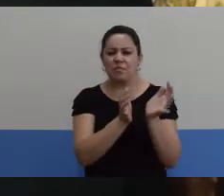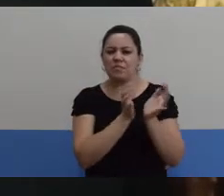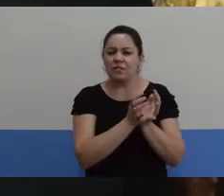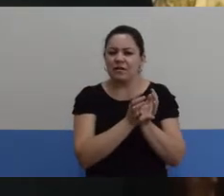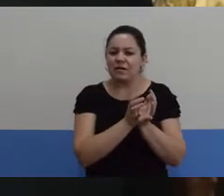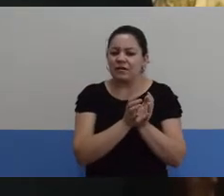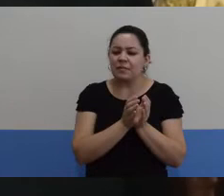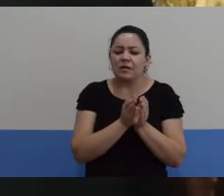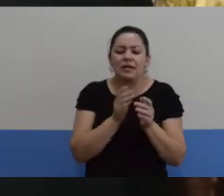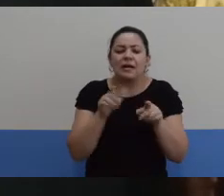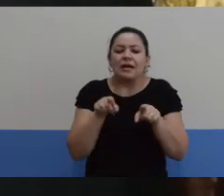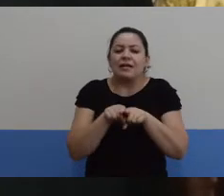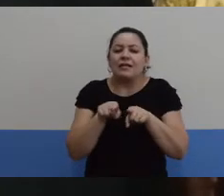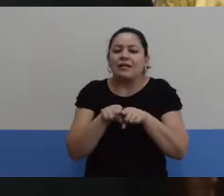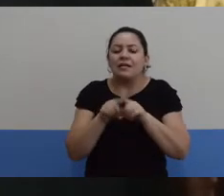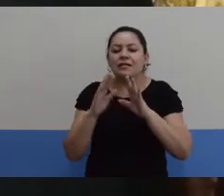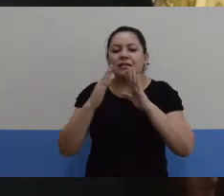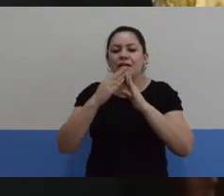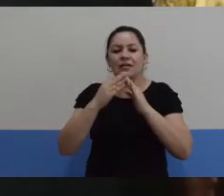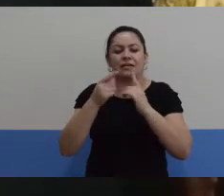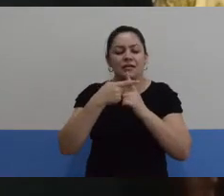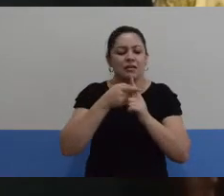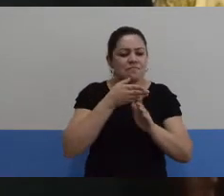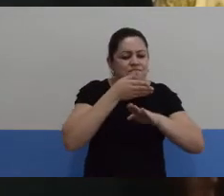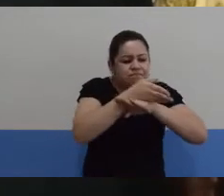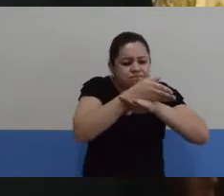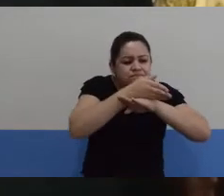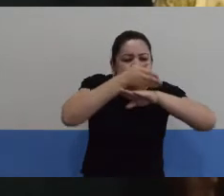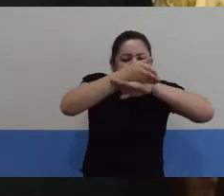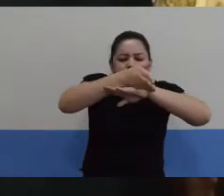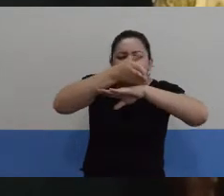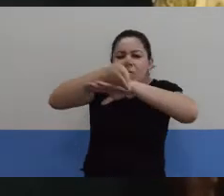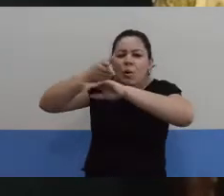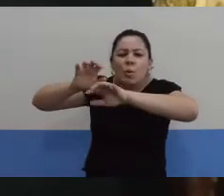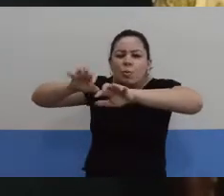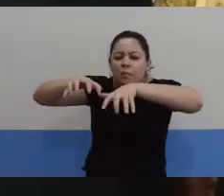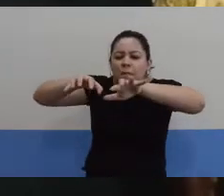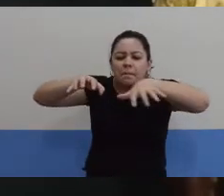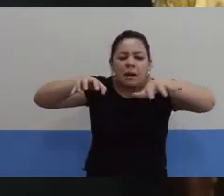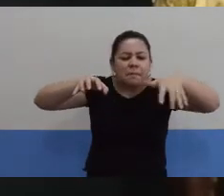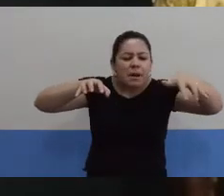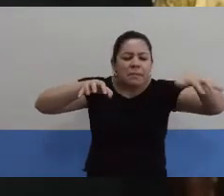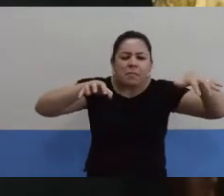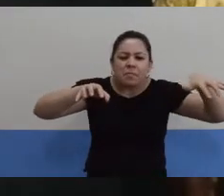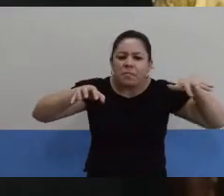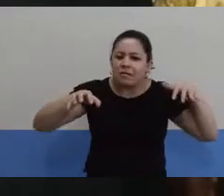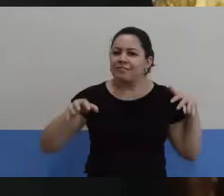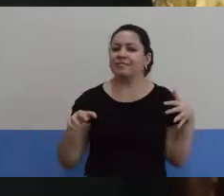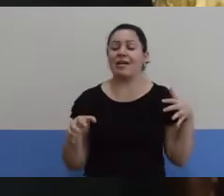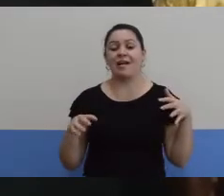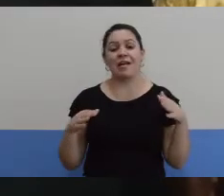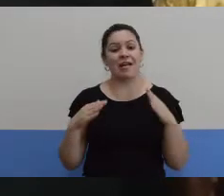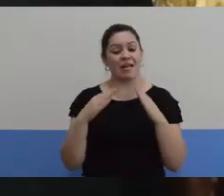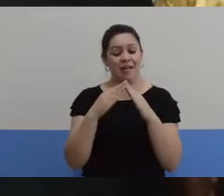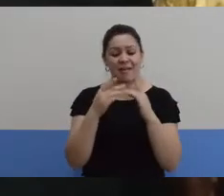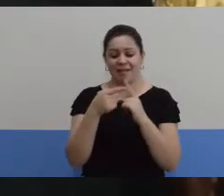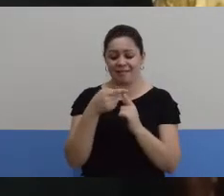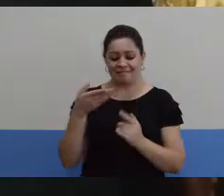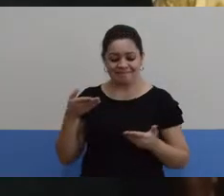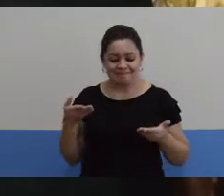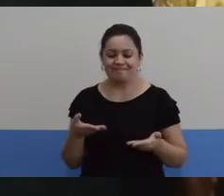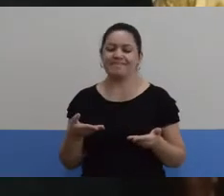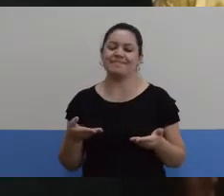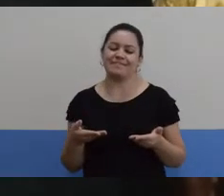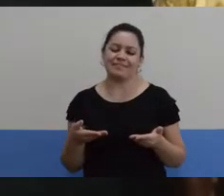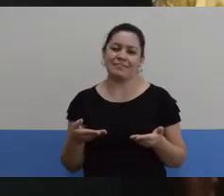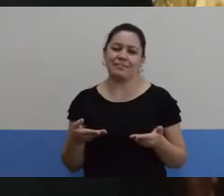das comunidades, né? Nos mais diversos ambientes. Esta é a igreja que está sendo proposta. Agora,